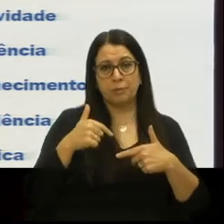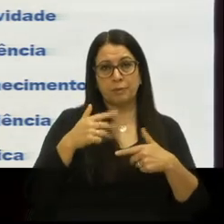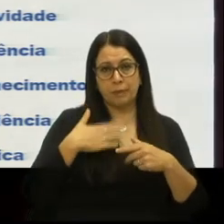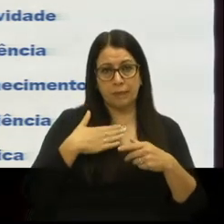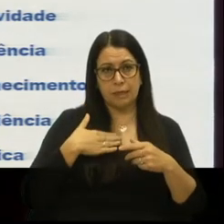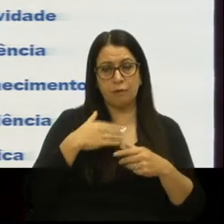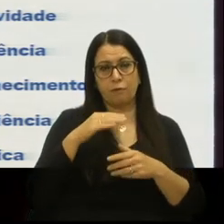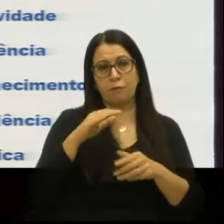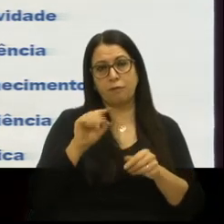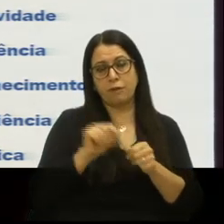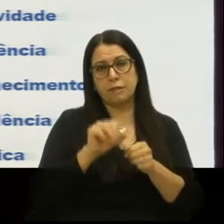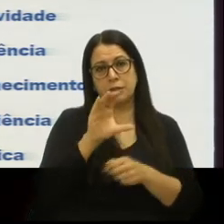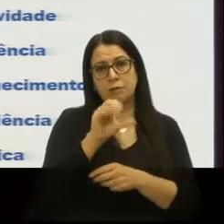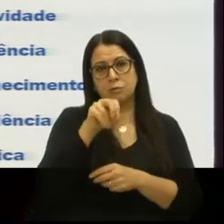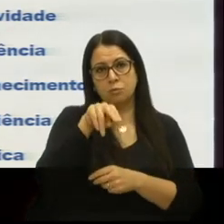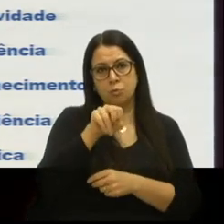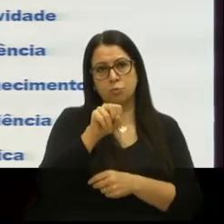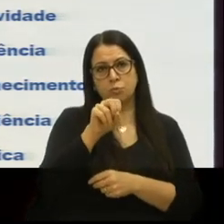consultoria,